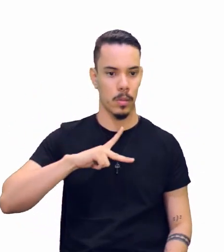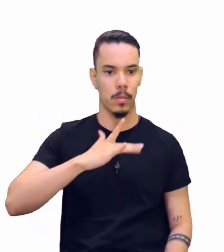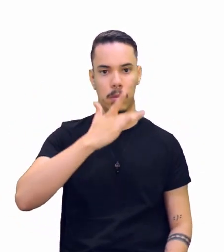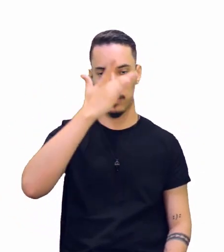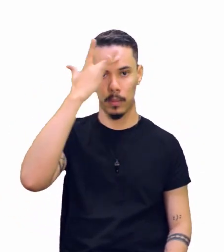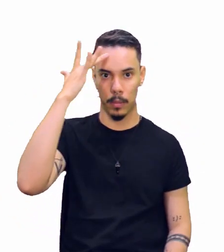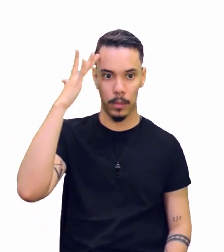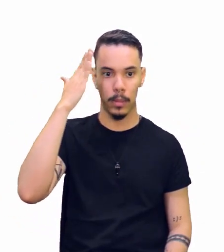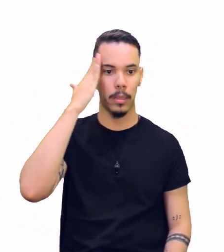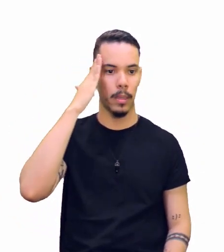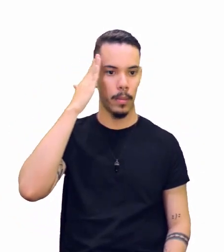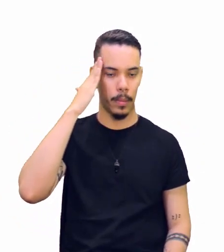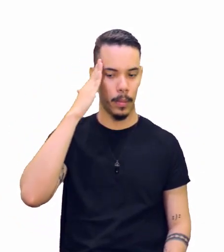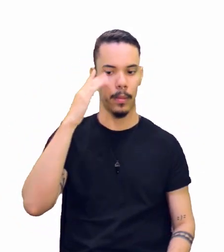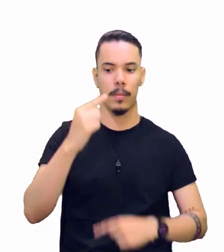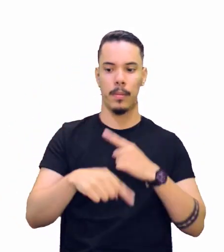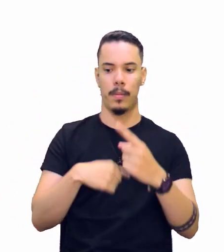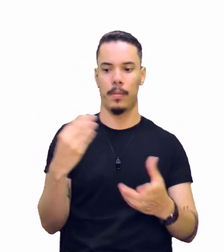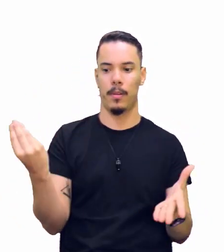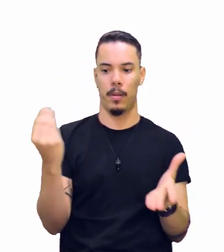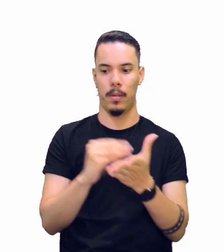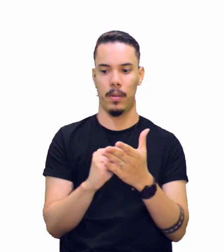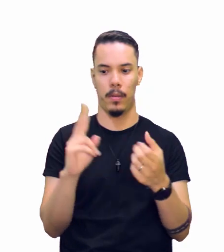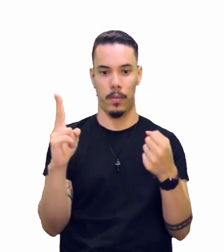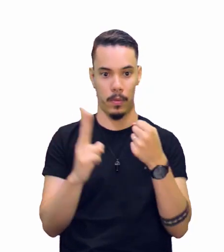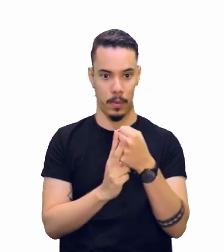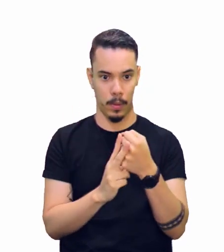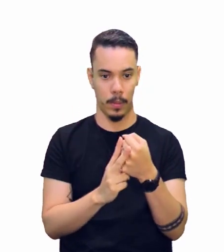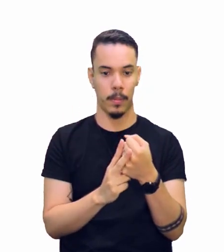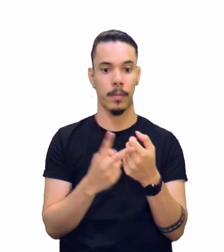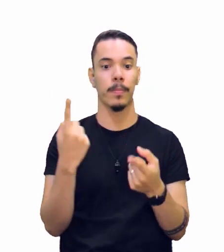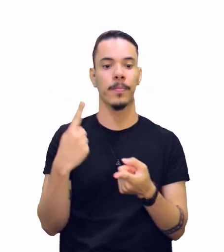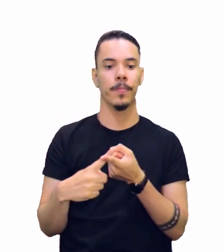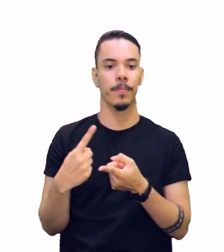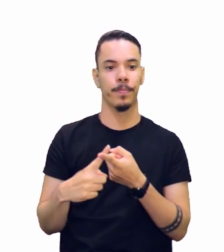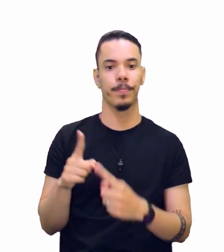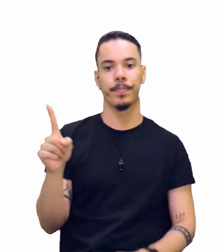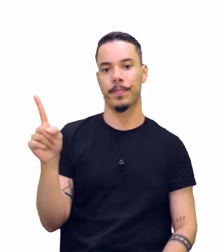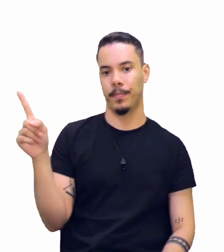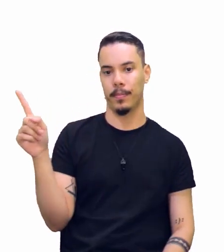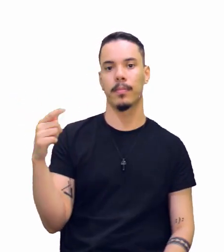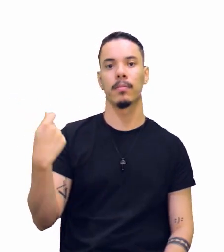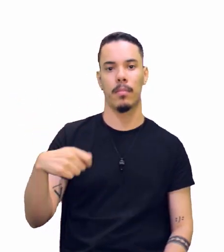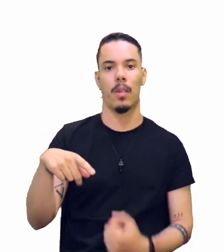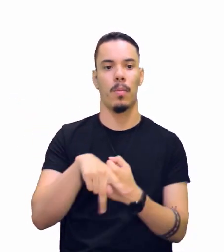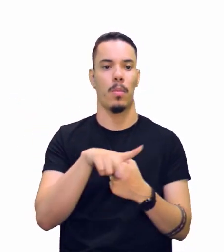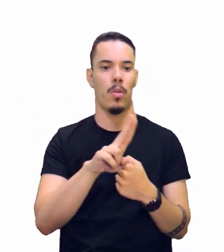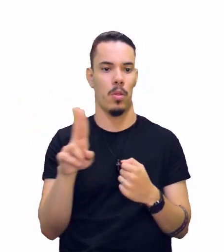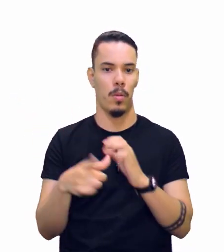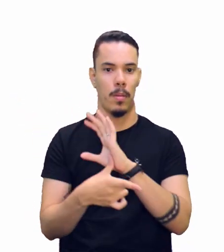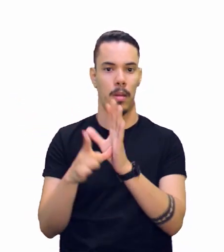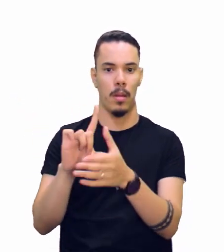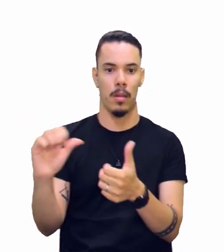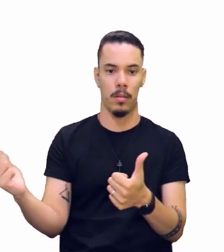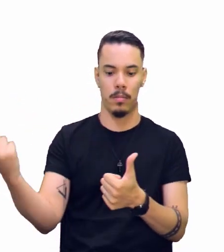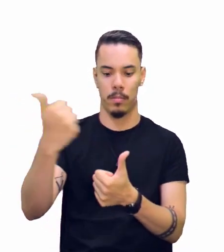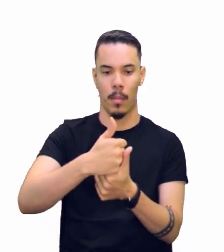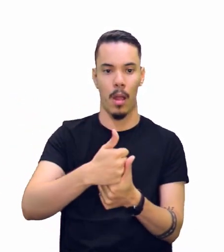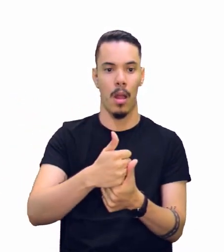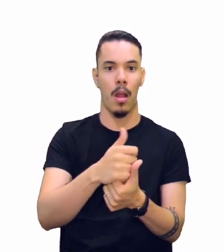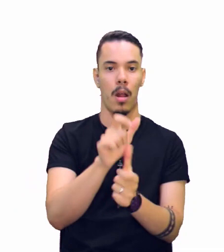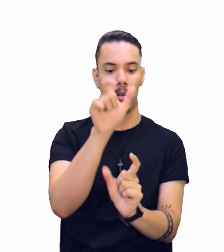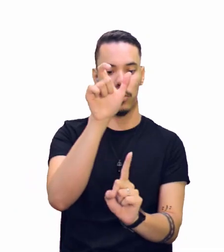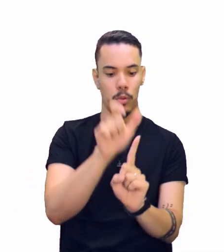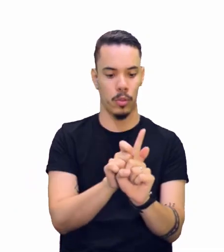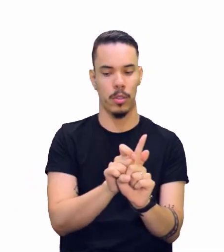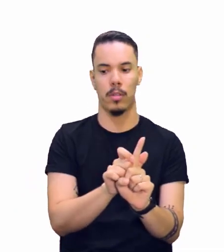if para você poder vir com o verbo. Porque o verbo ele tem que ter um pronome, um sujeito antes dele, para poder ter